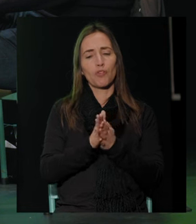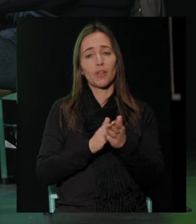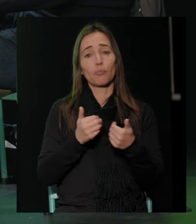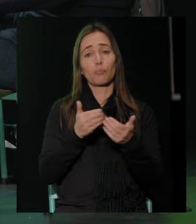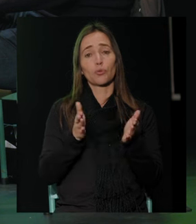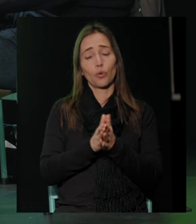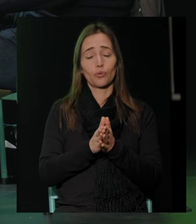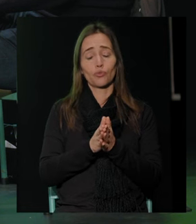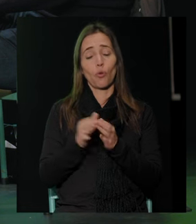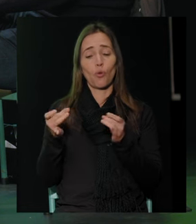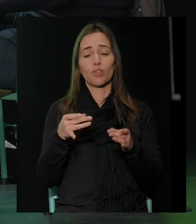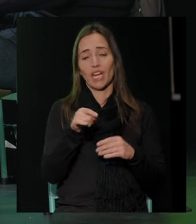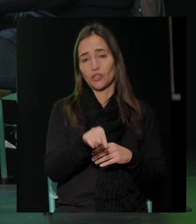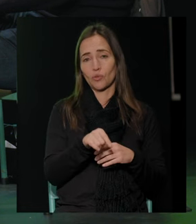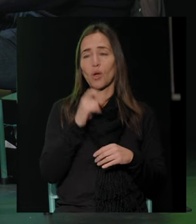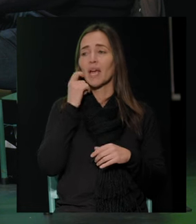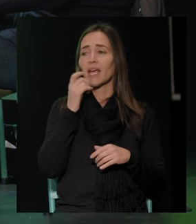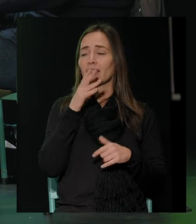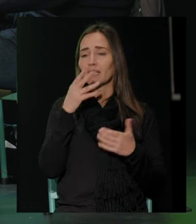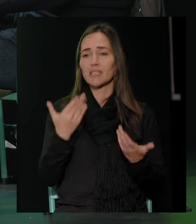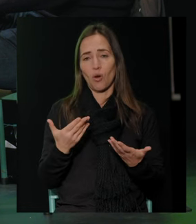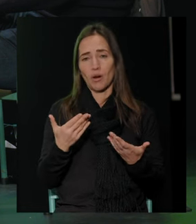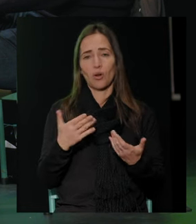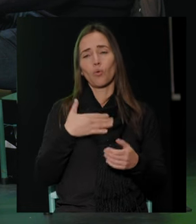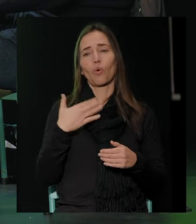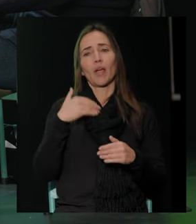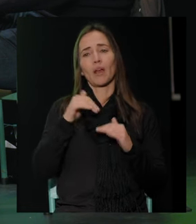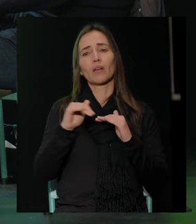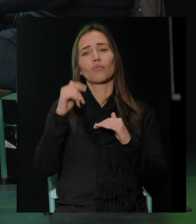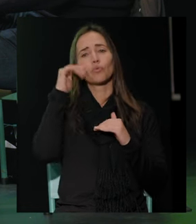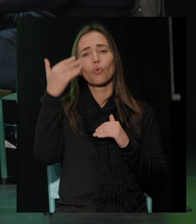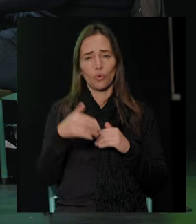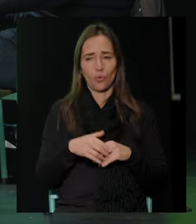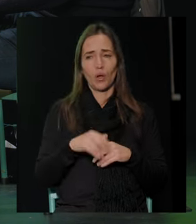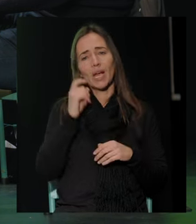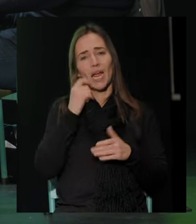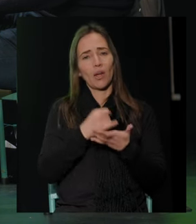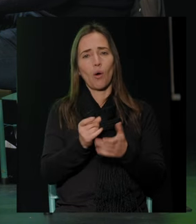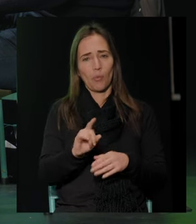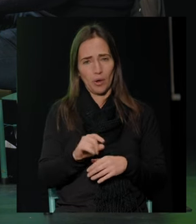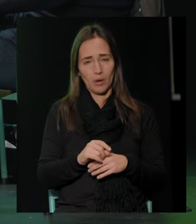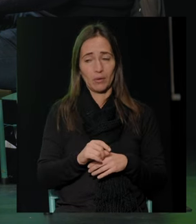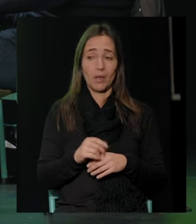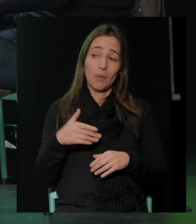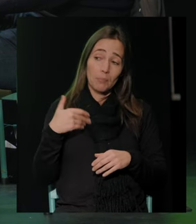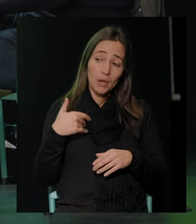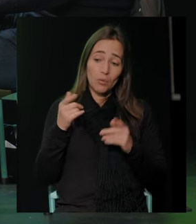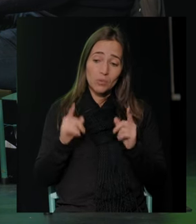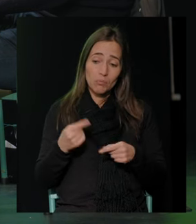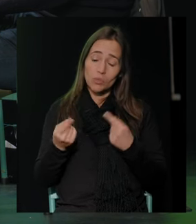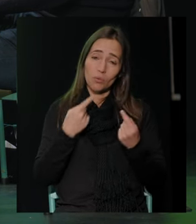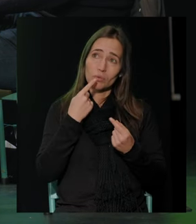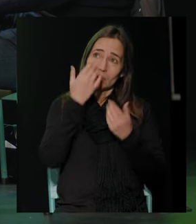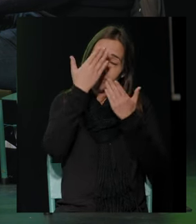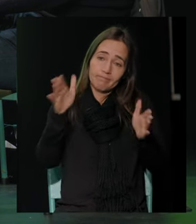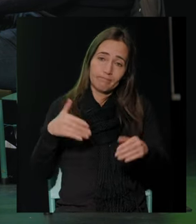a isto. Não é? Quem é que hoje em dia diz que não é a favor da sustentabilidade? Quem é que diz que não é a favor da... Bem, infelizmente começamos a ter gente que o diz abertamente,